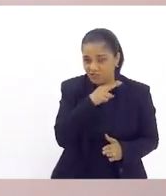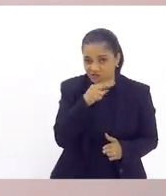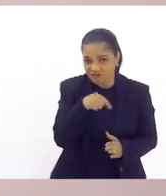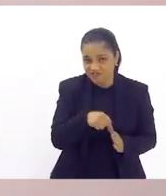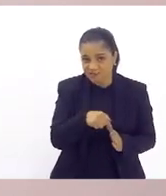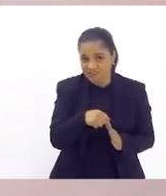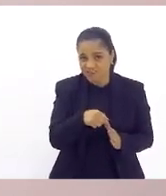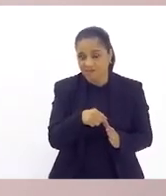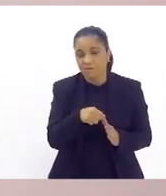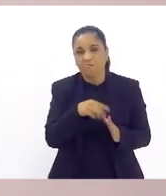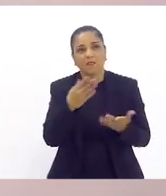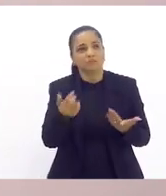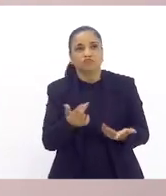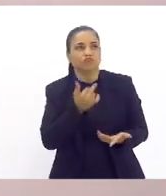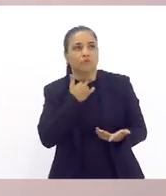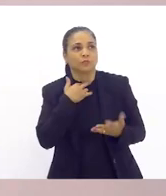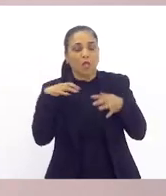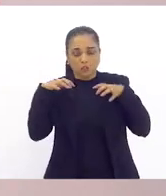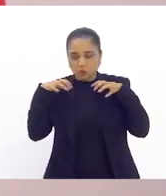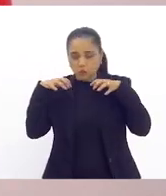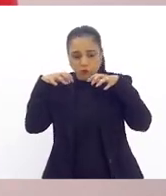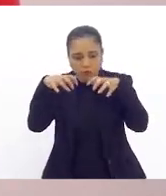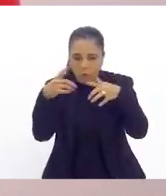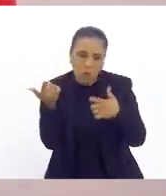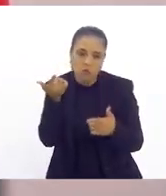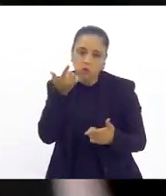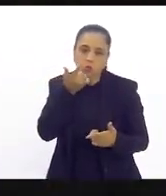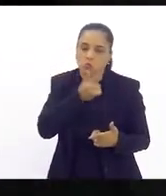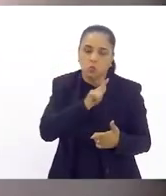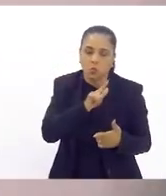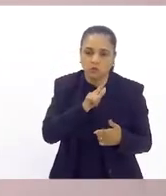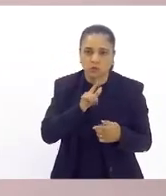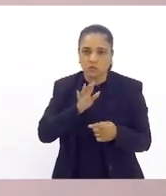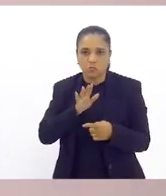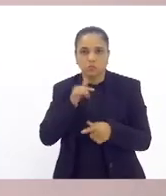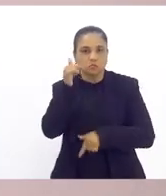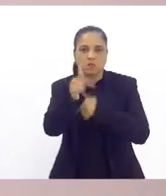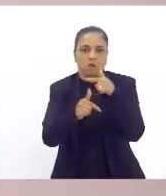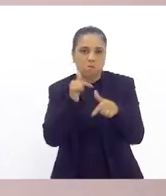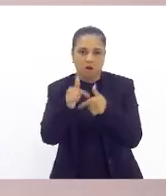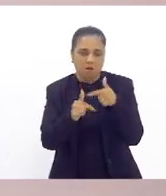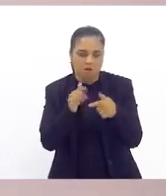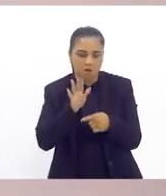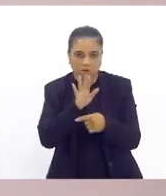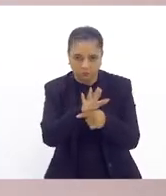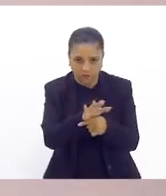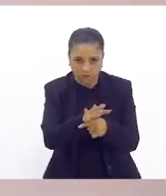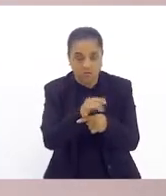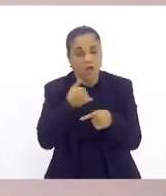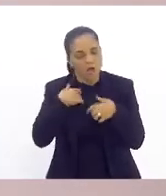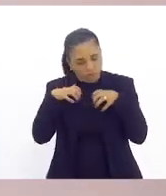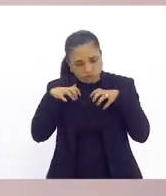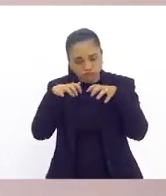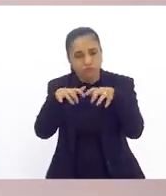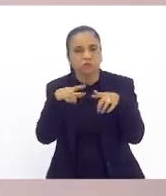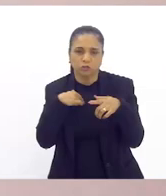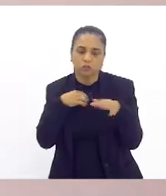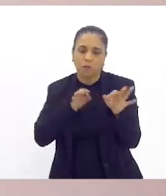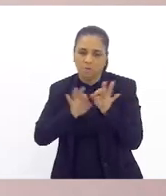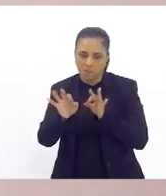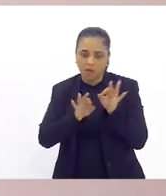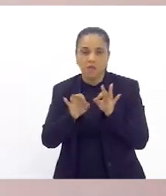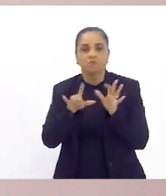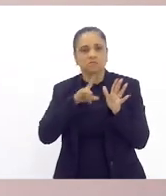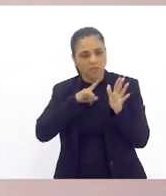é falar olha Choveu e a gente não conseguiu atender não chove e a gente está preparado existe um plano